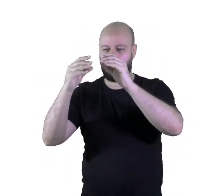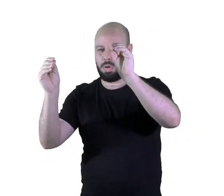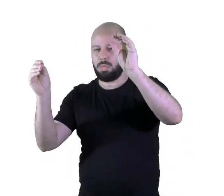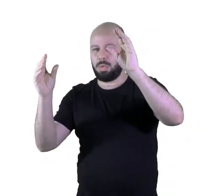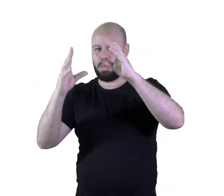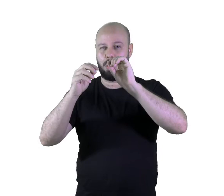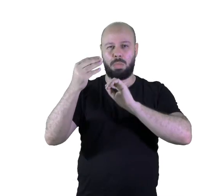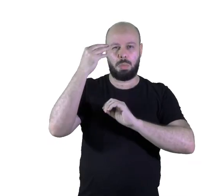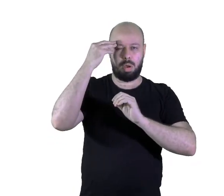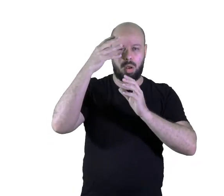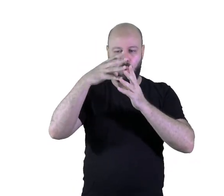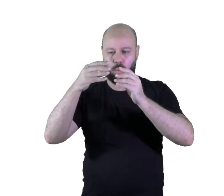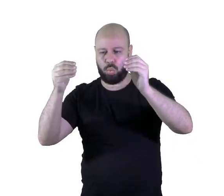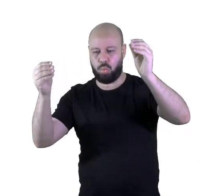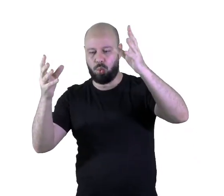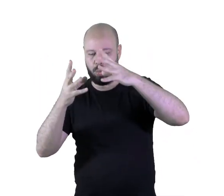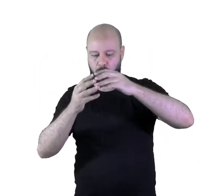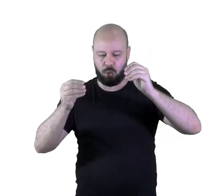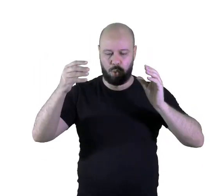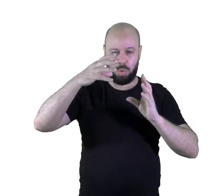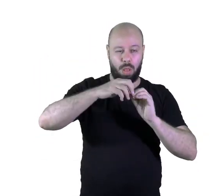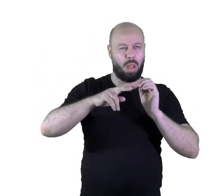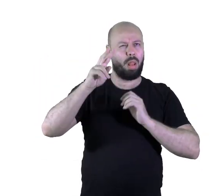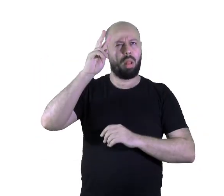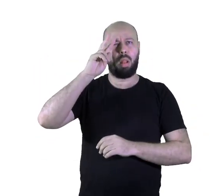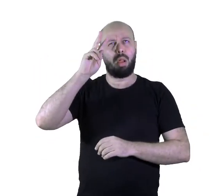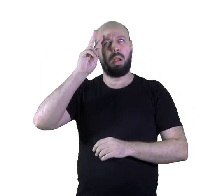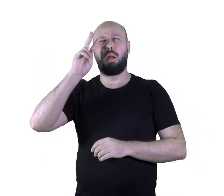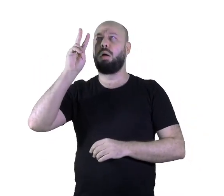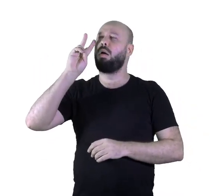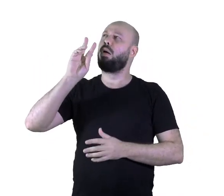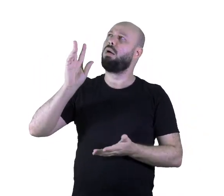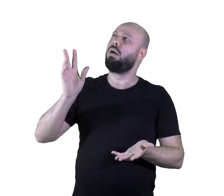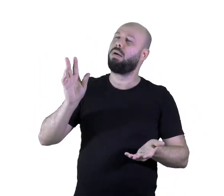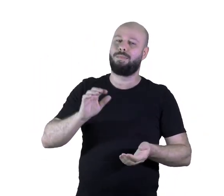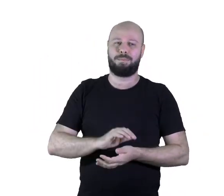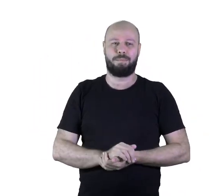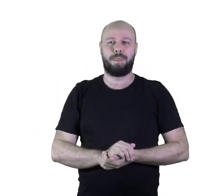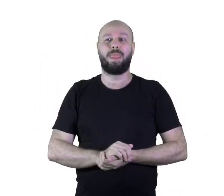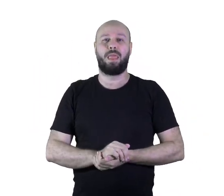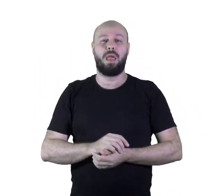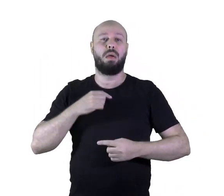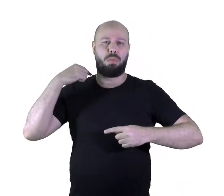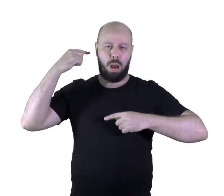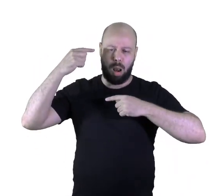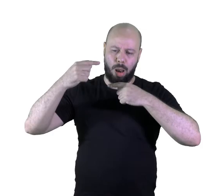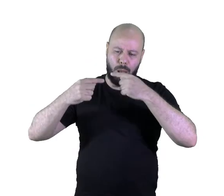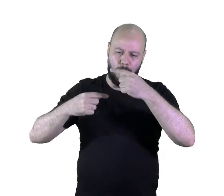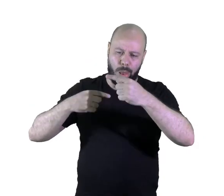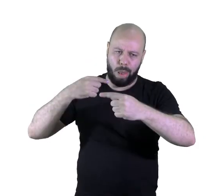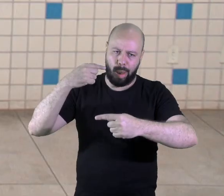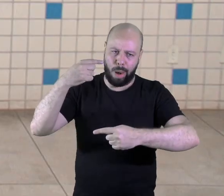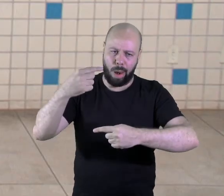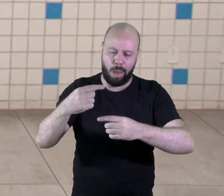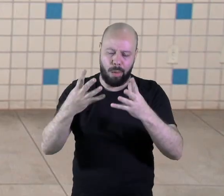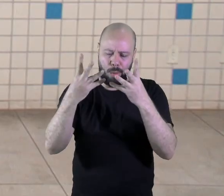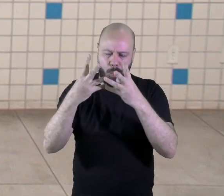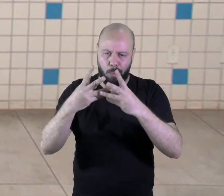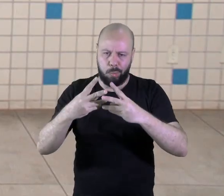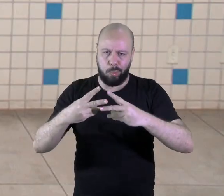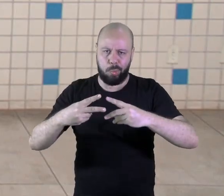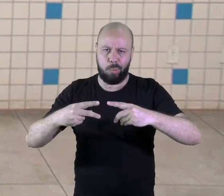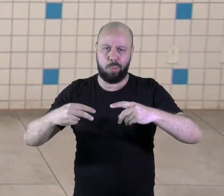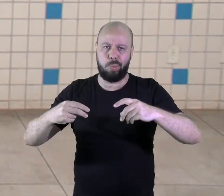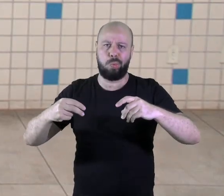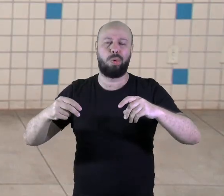memória. Não é? A pessoa não consegue se lembrar. E é degenerativo, quer dizer que a pessoa vai morrer assim. Hoje ela